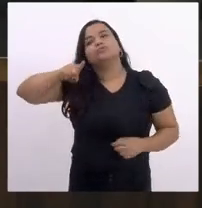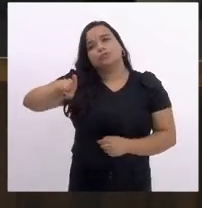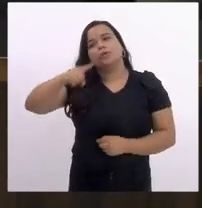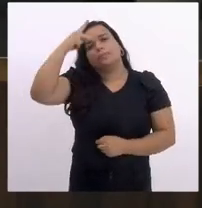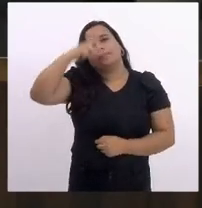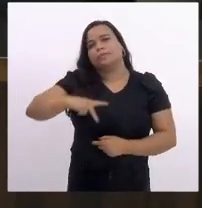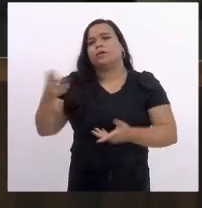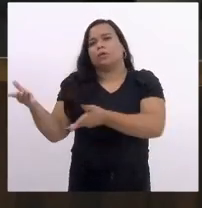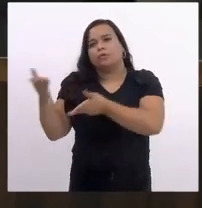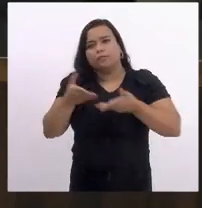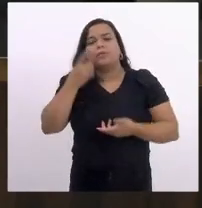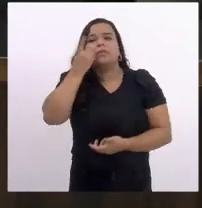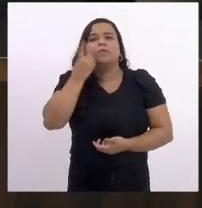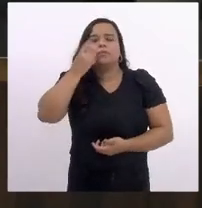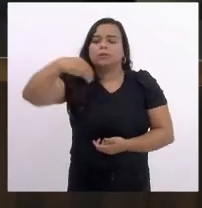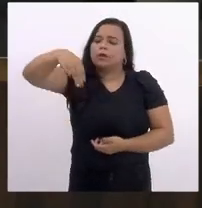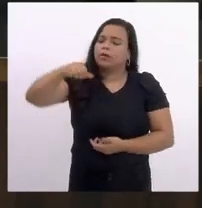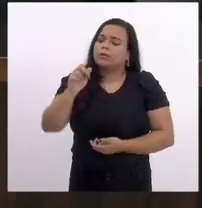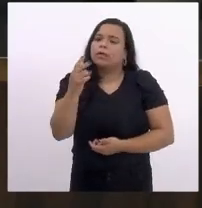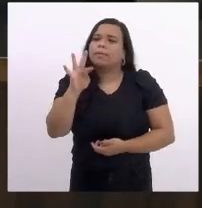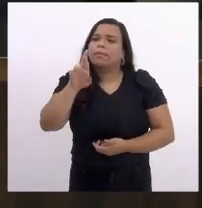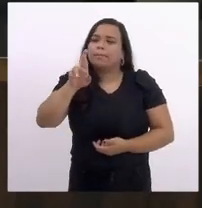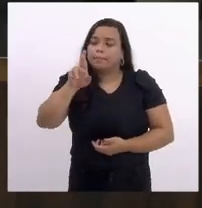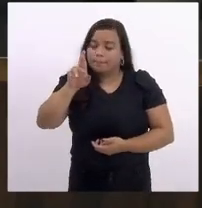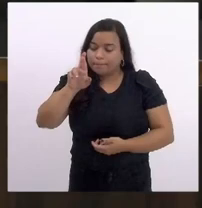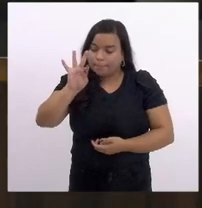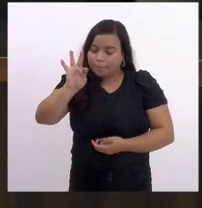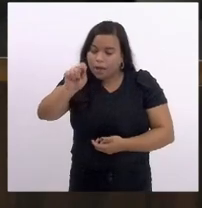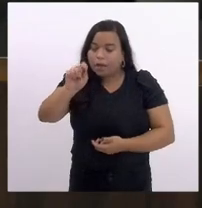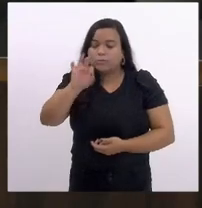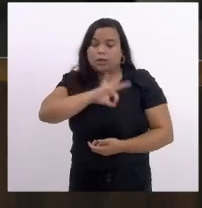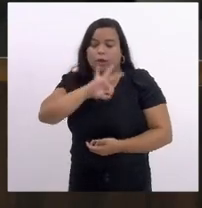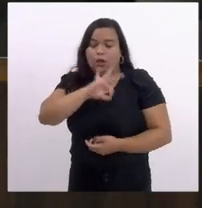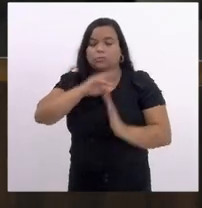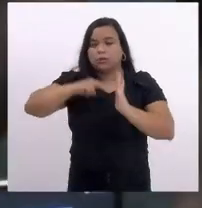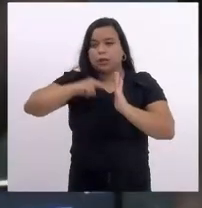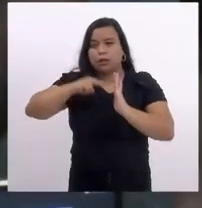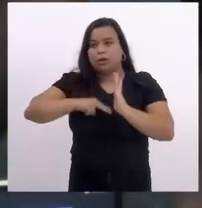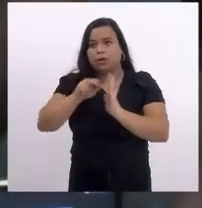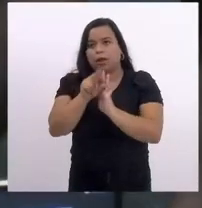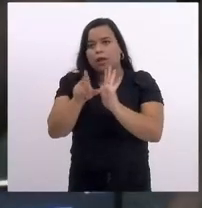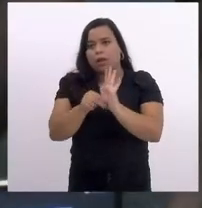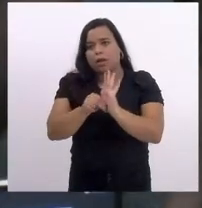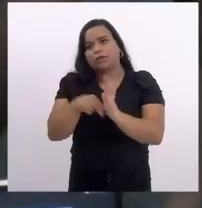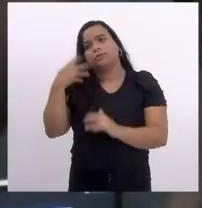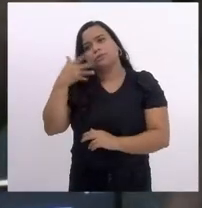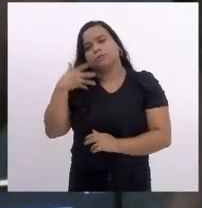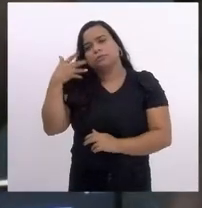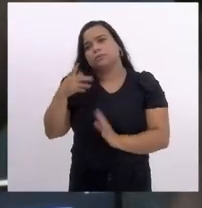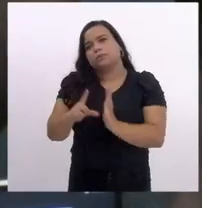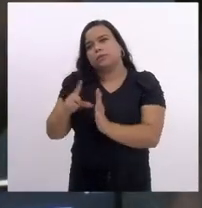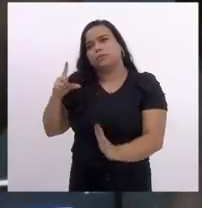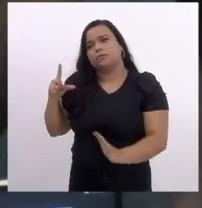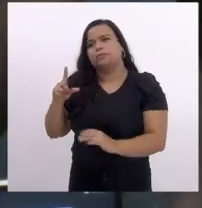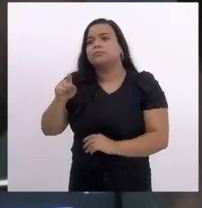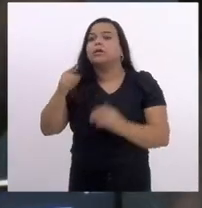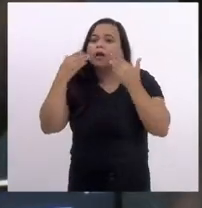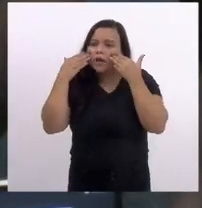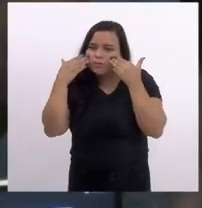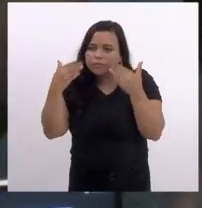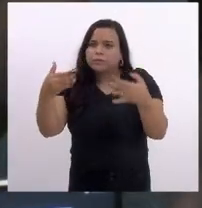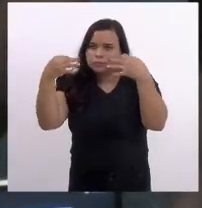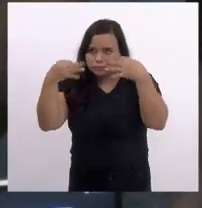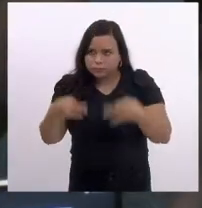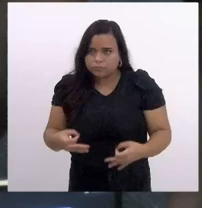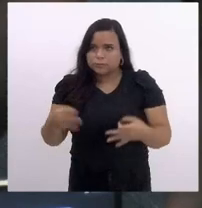convida a deputada Marta Rocha a fazer a leitura da ata da sessão anterior. A ata reflete com exatidão o ocorrido na 4ª